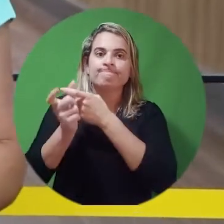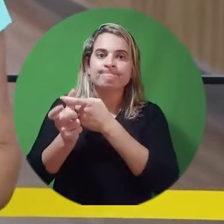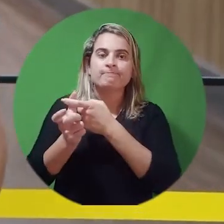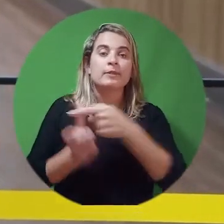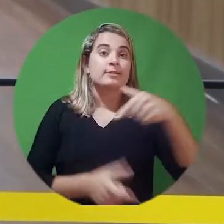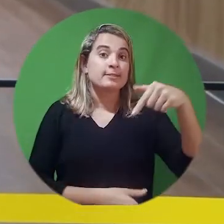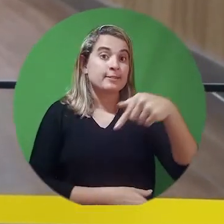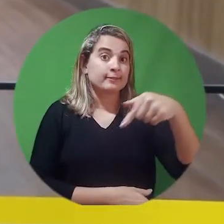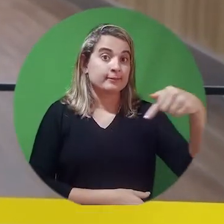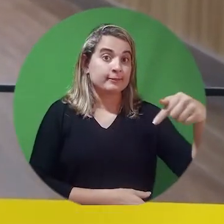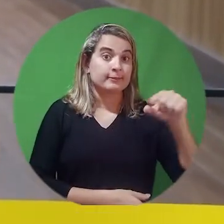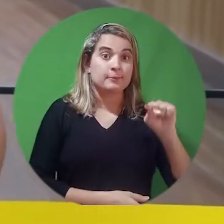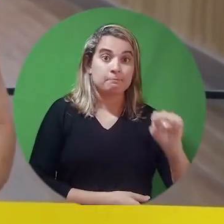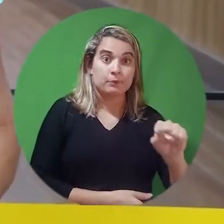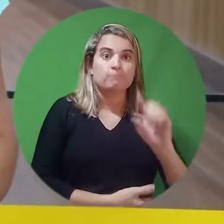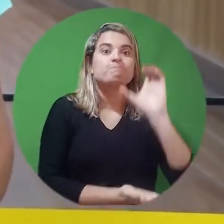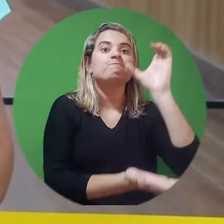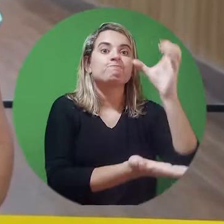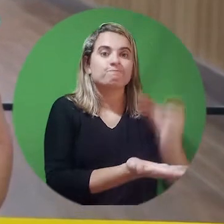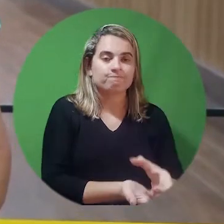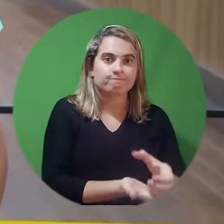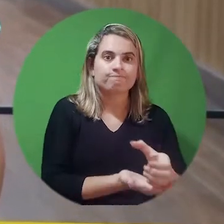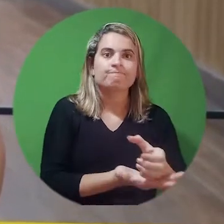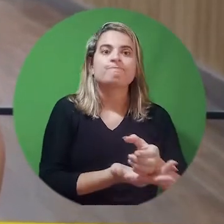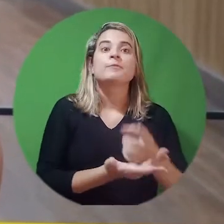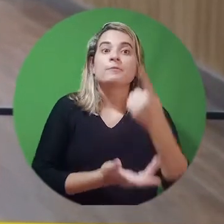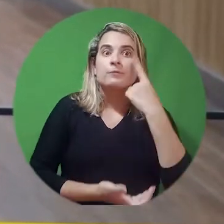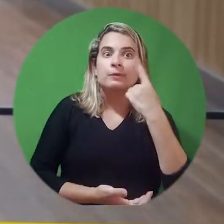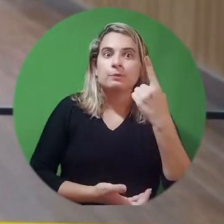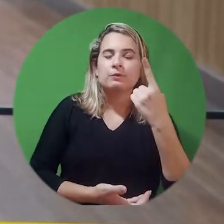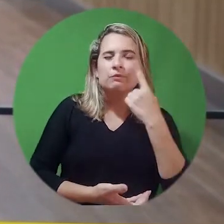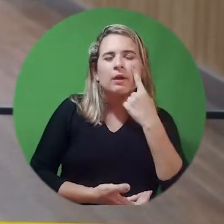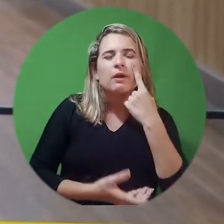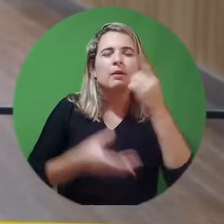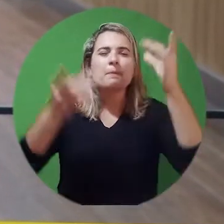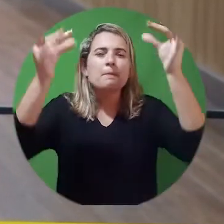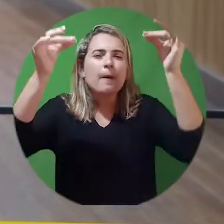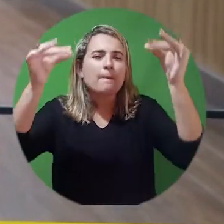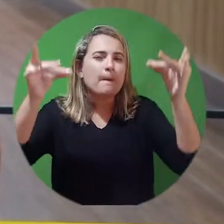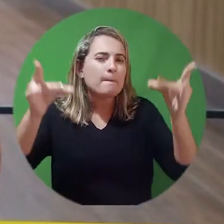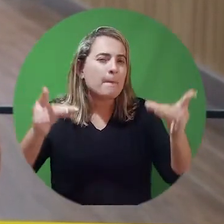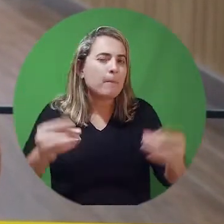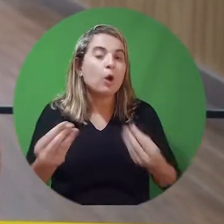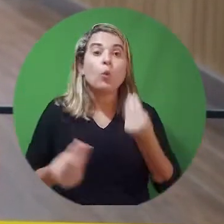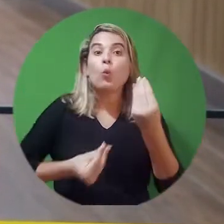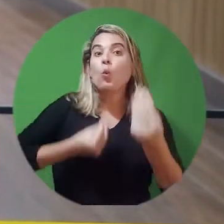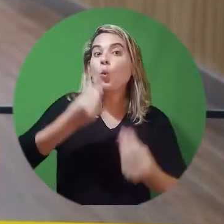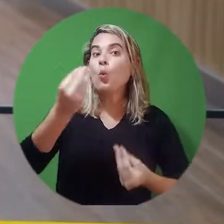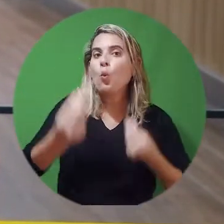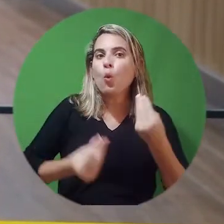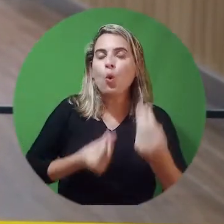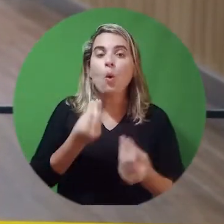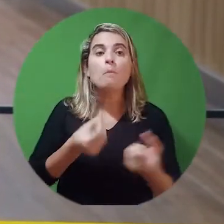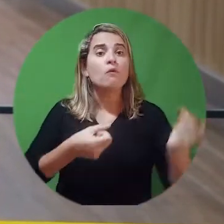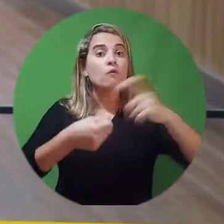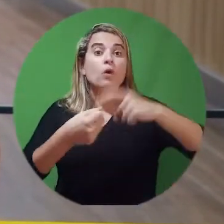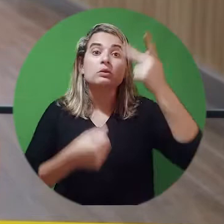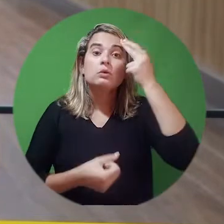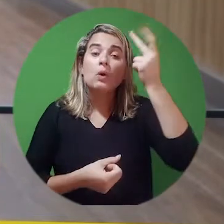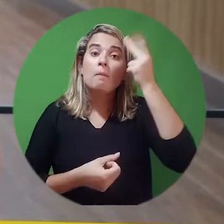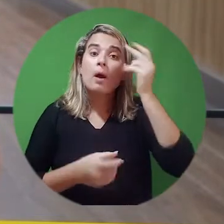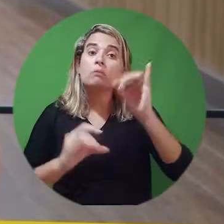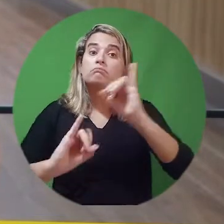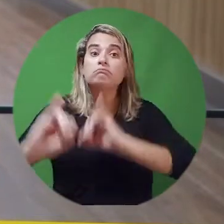terceira reportagem da série eleições Gerais de 2022 nós vamos fazer detalhes de como regularizar o documento pela internet